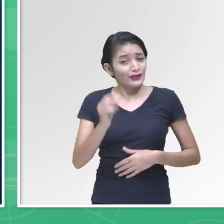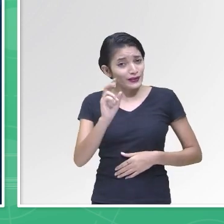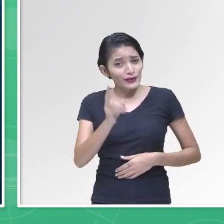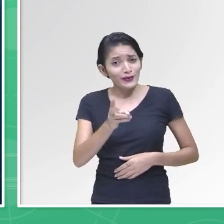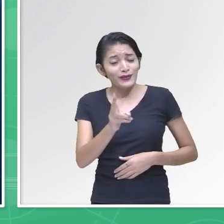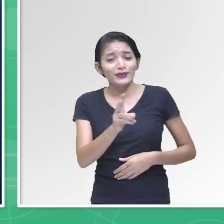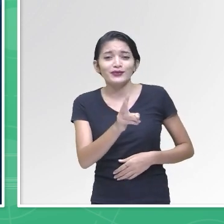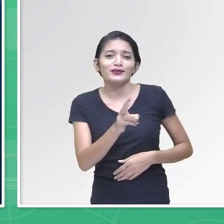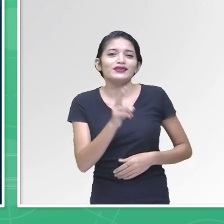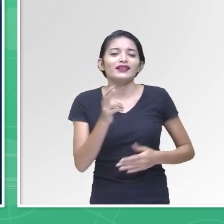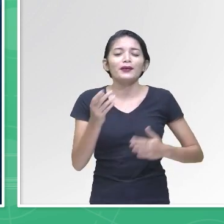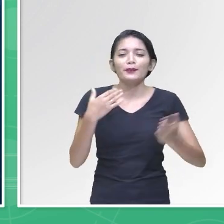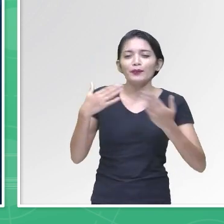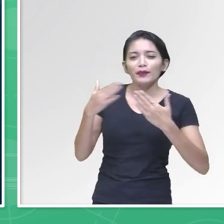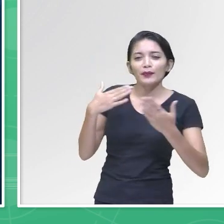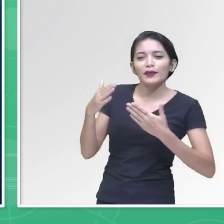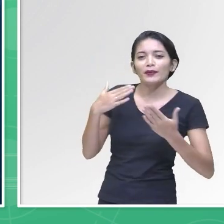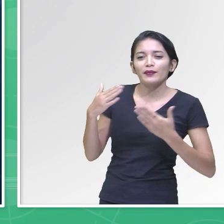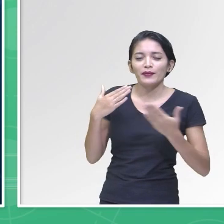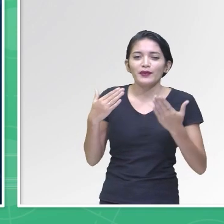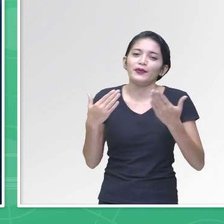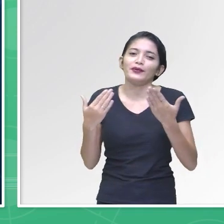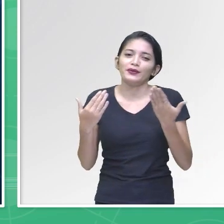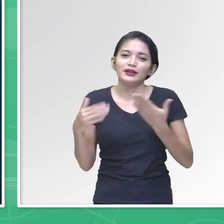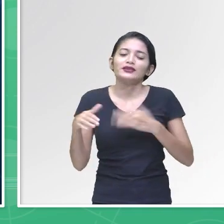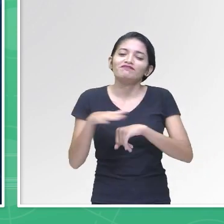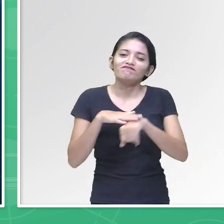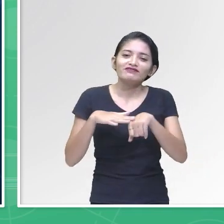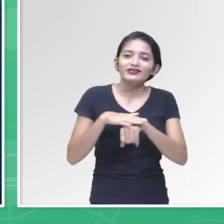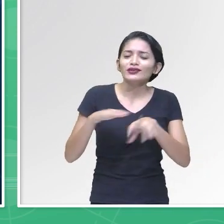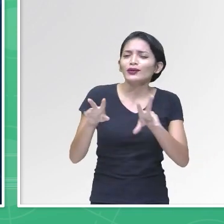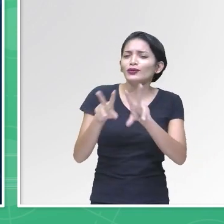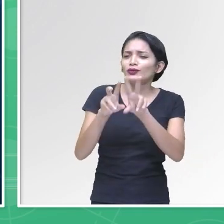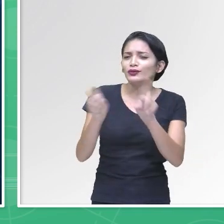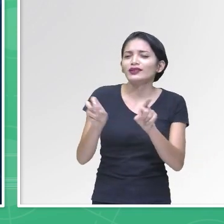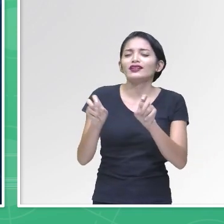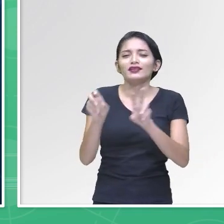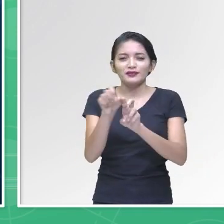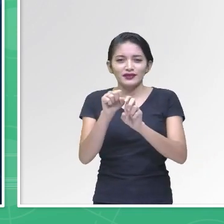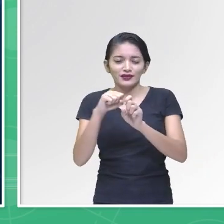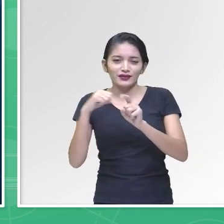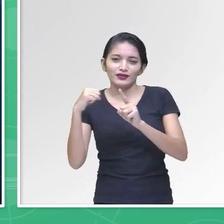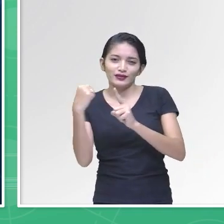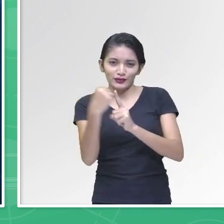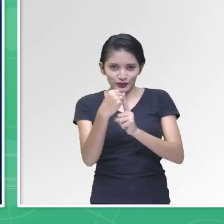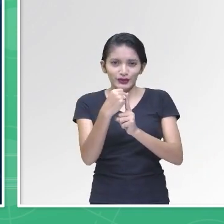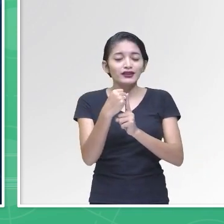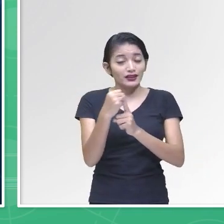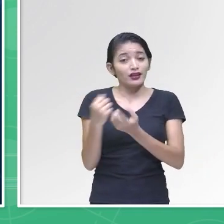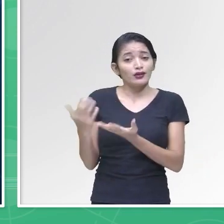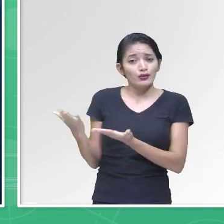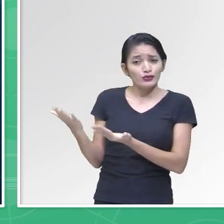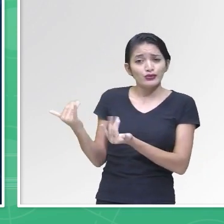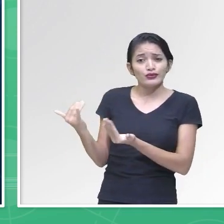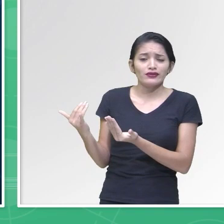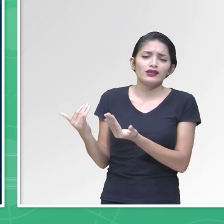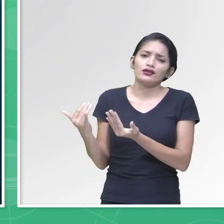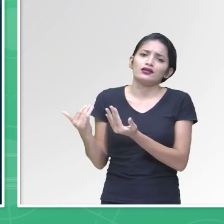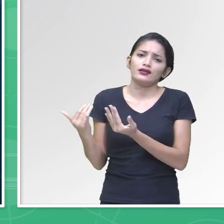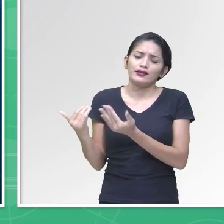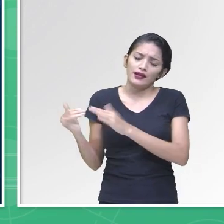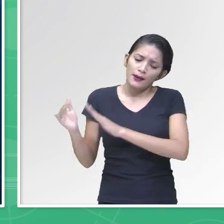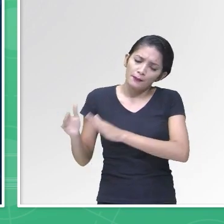continuar o nosso bate-papo, a nossa conversa sociológica sobre juventude, uma fase